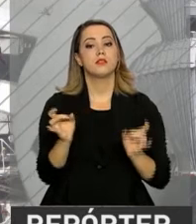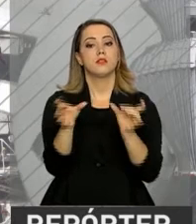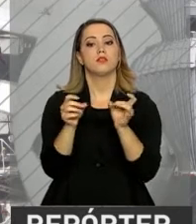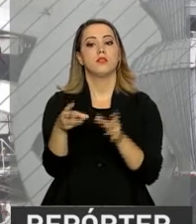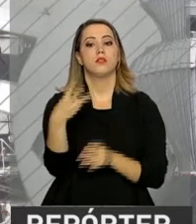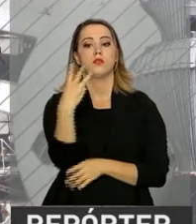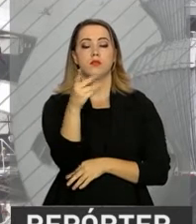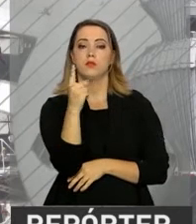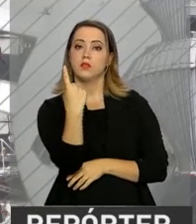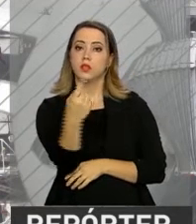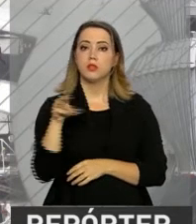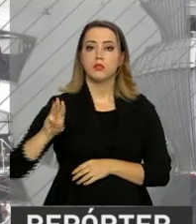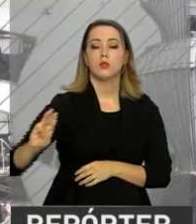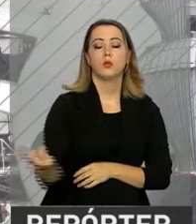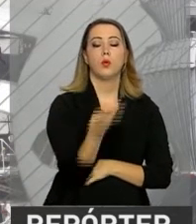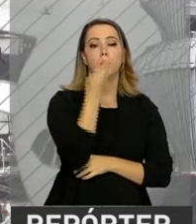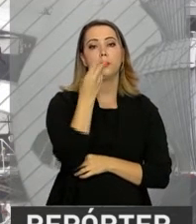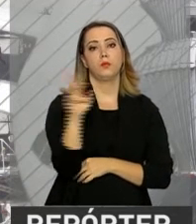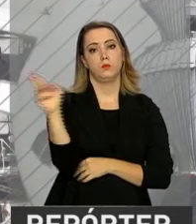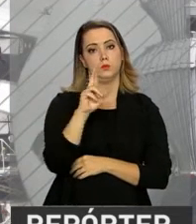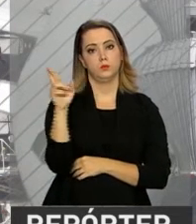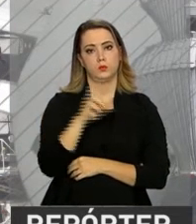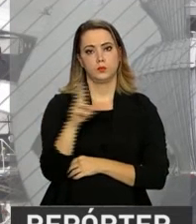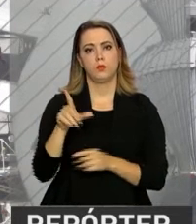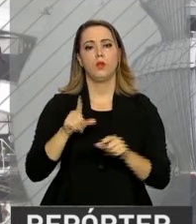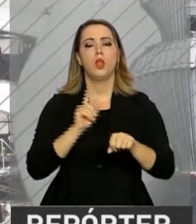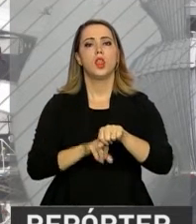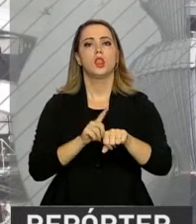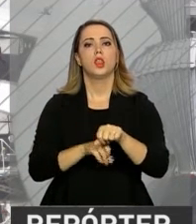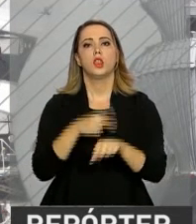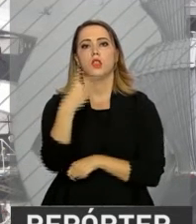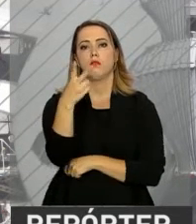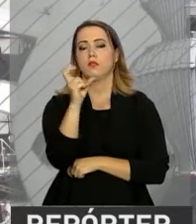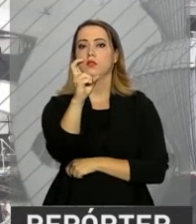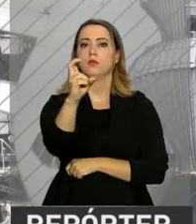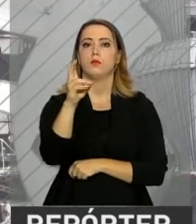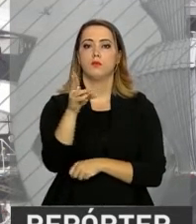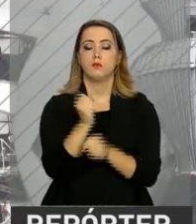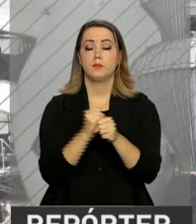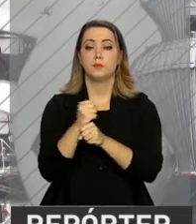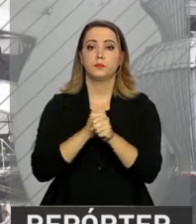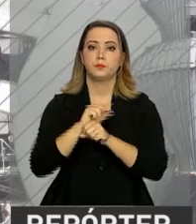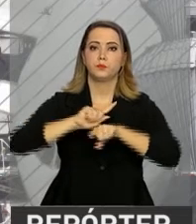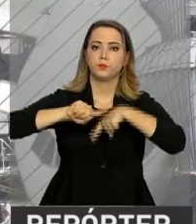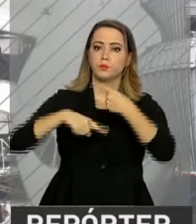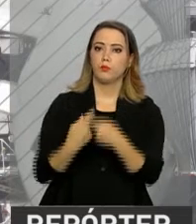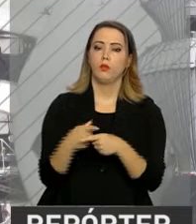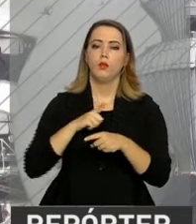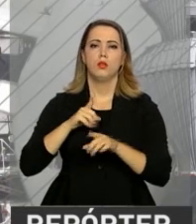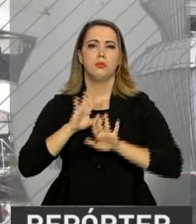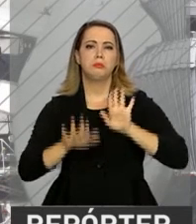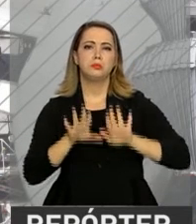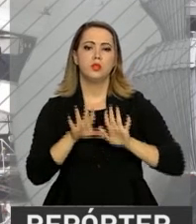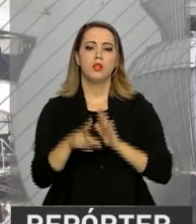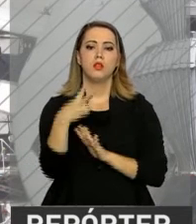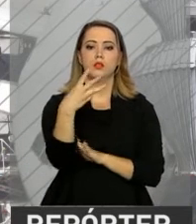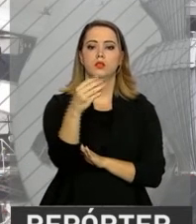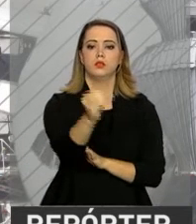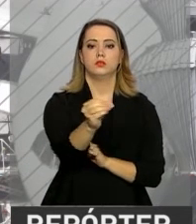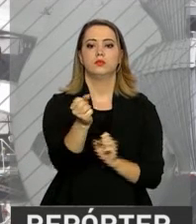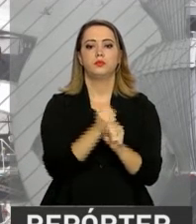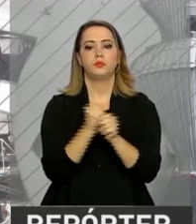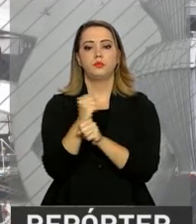de R$ 31 milhões e o tempo de concessão, 25 anos. Os demais terão prazo de 30